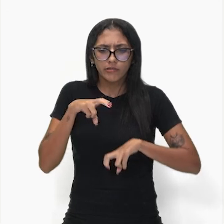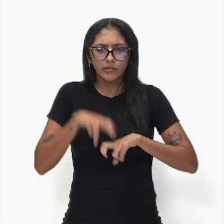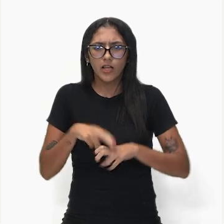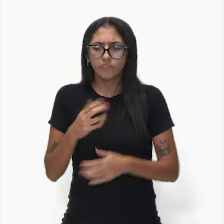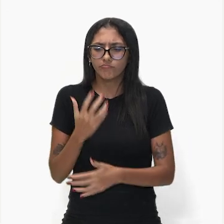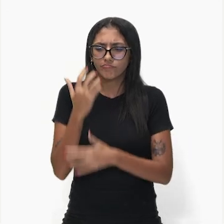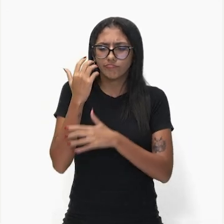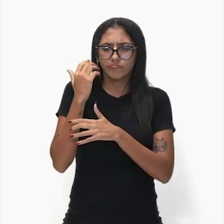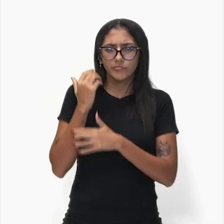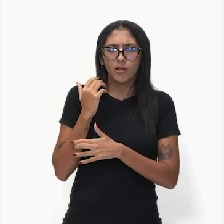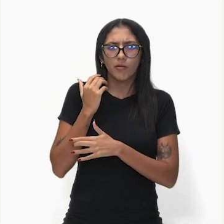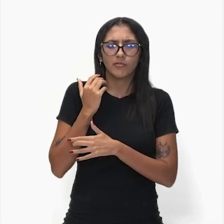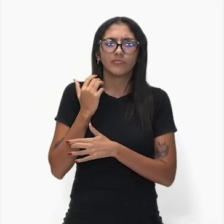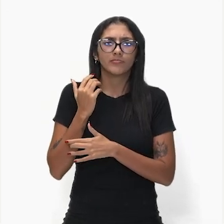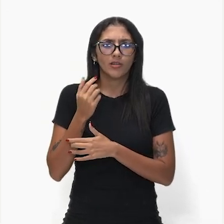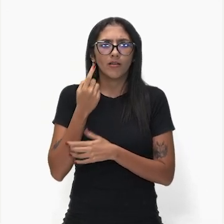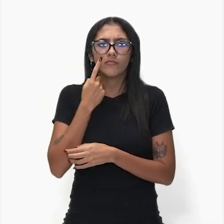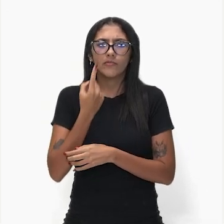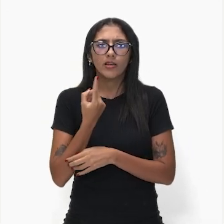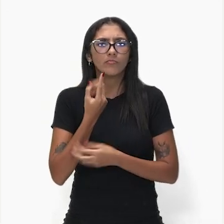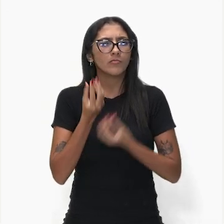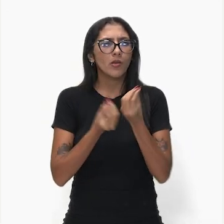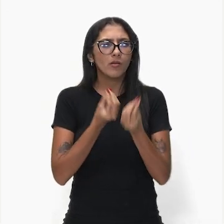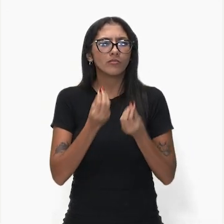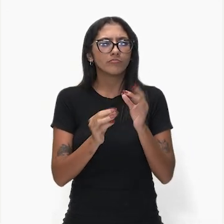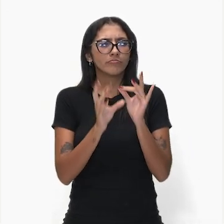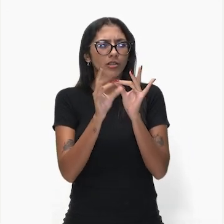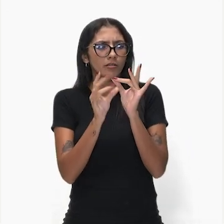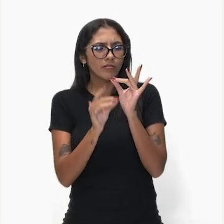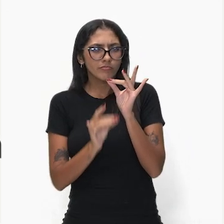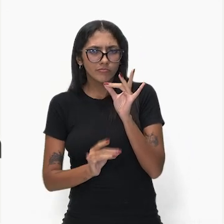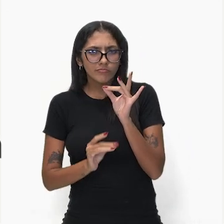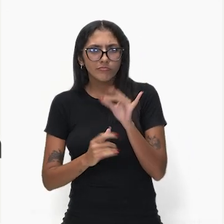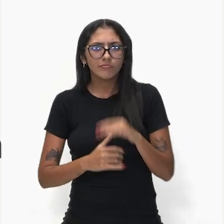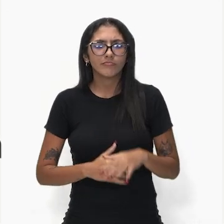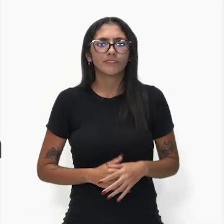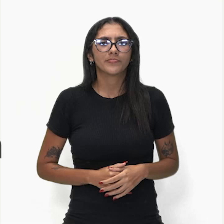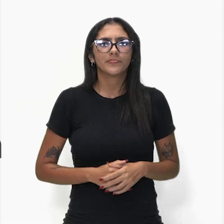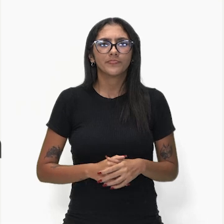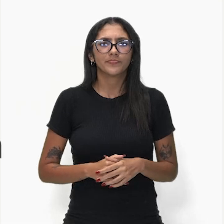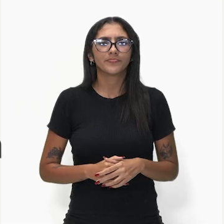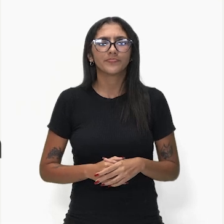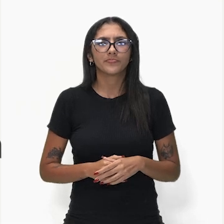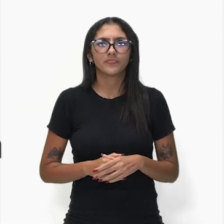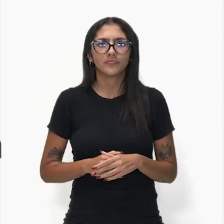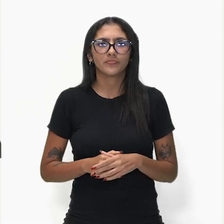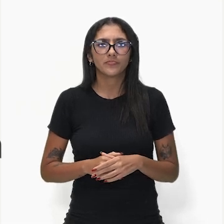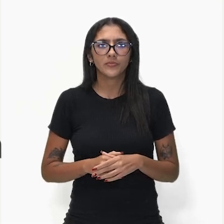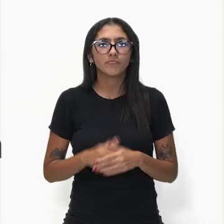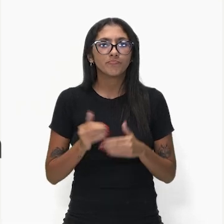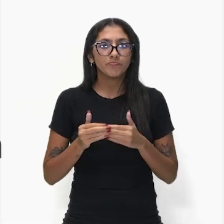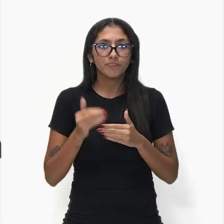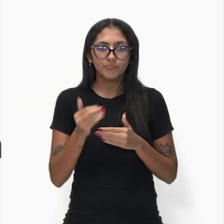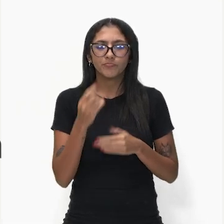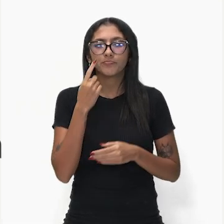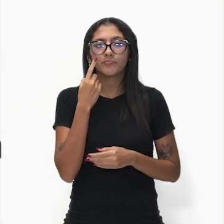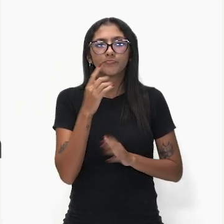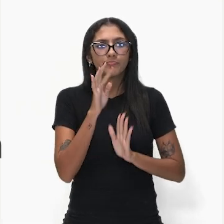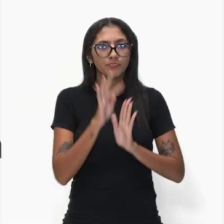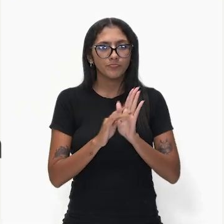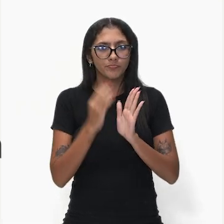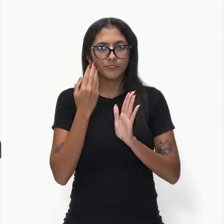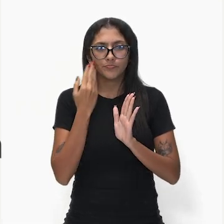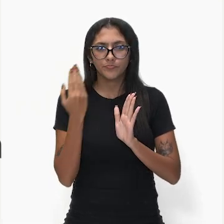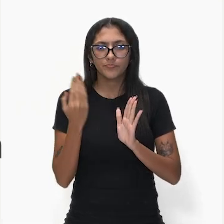observem essa construção ali dos personagens no momento do encontro. Na sequência, percebam que